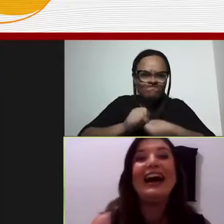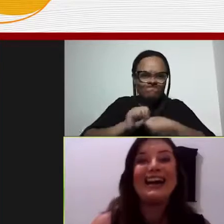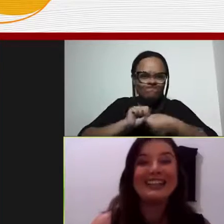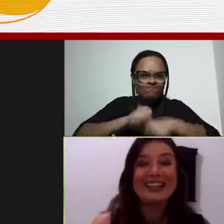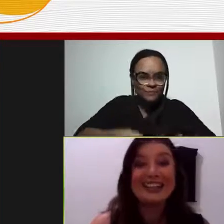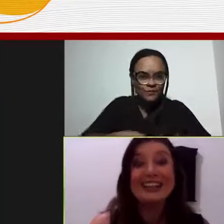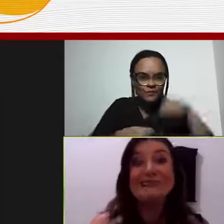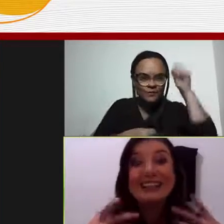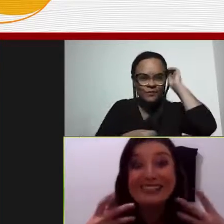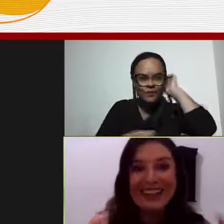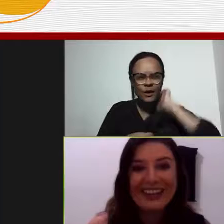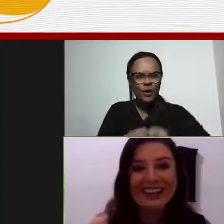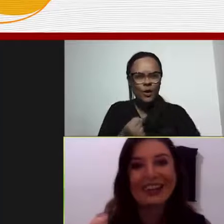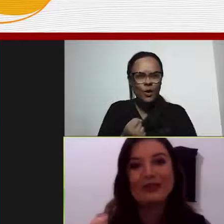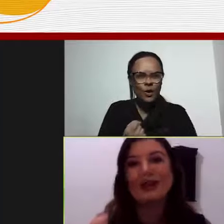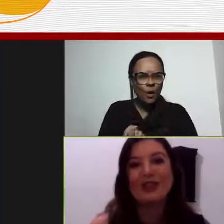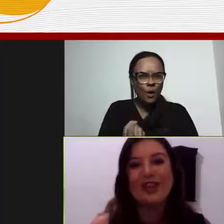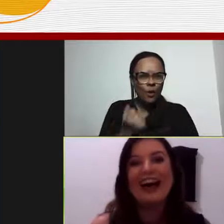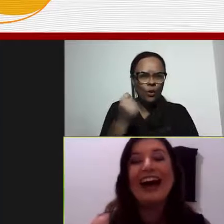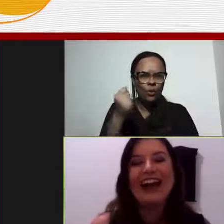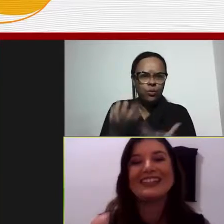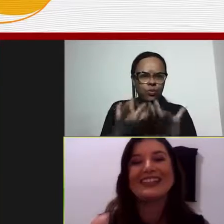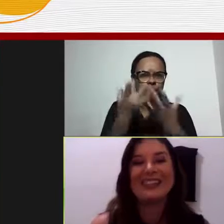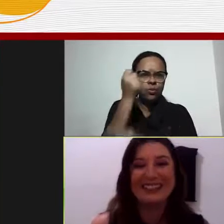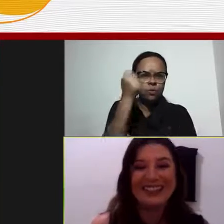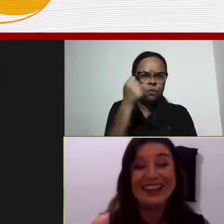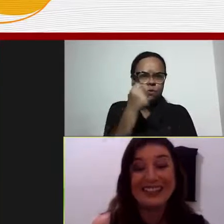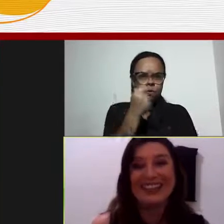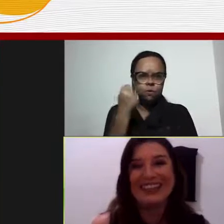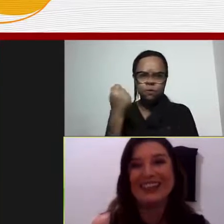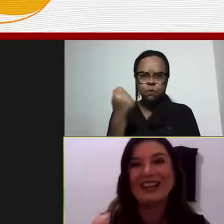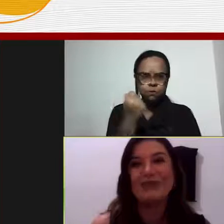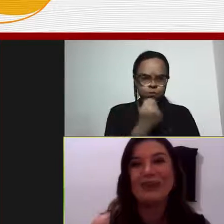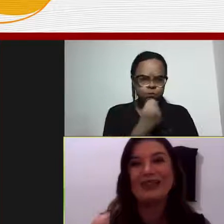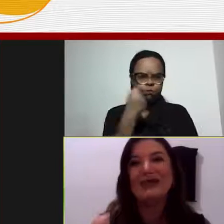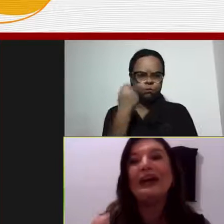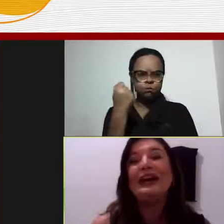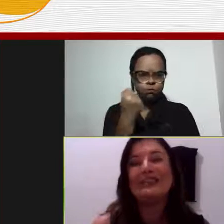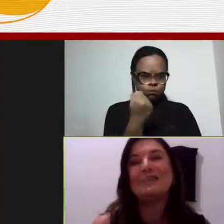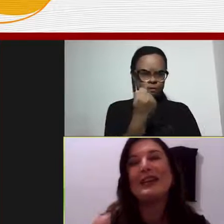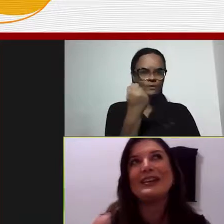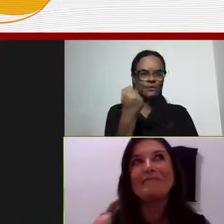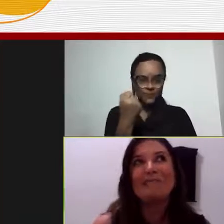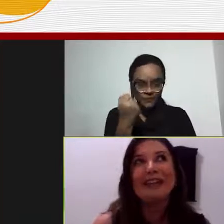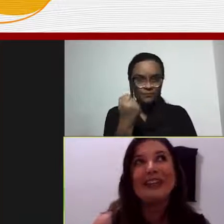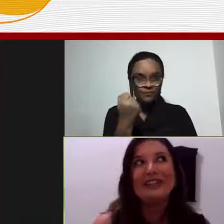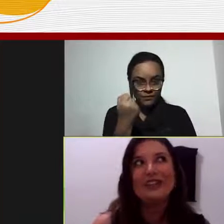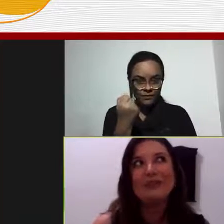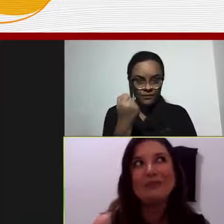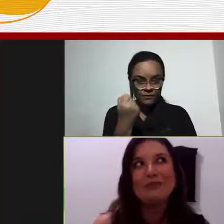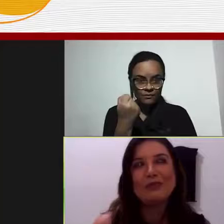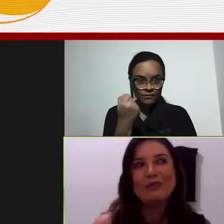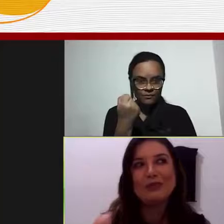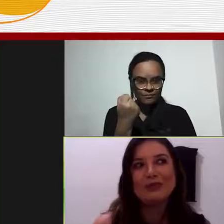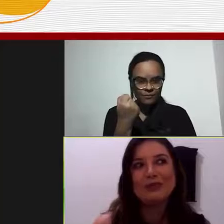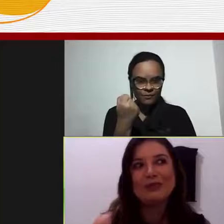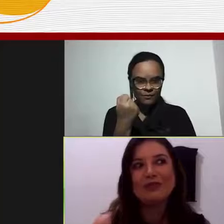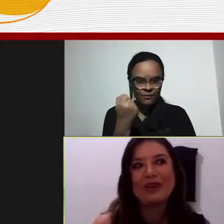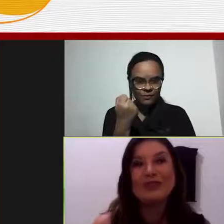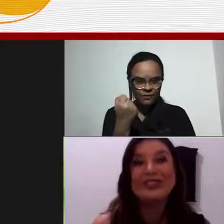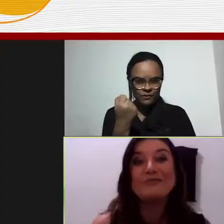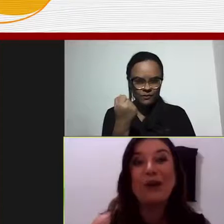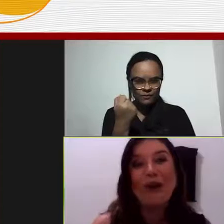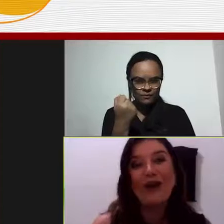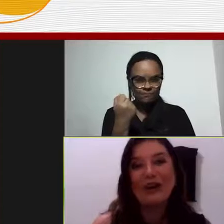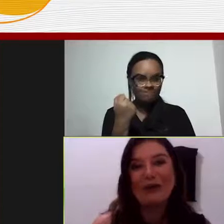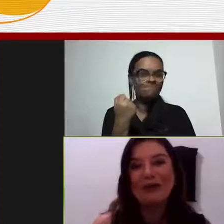tocha acesa e manter aquela tocha acesa naquele momento também, tinha um